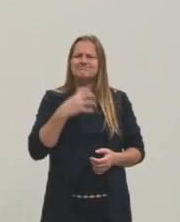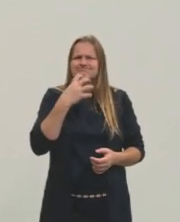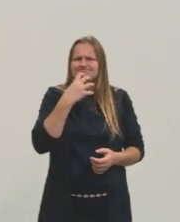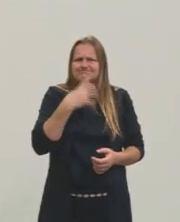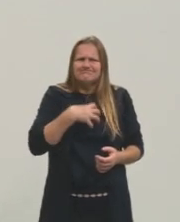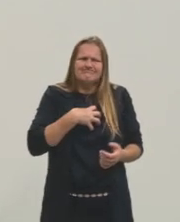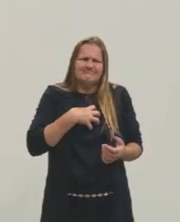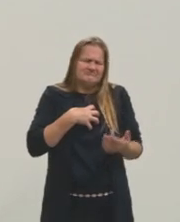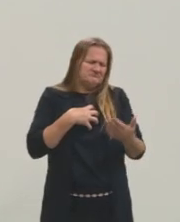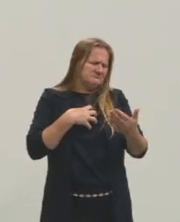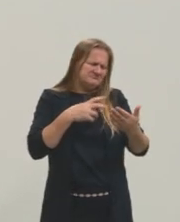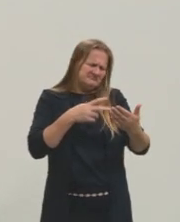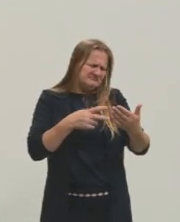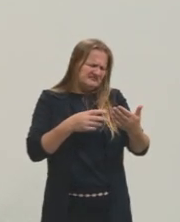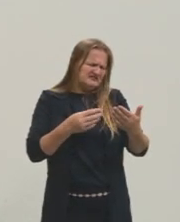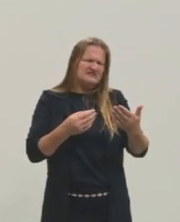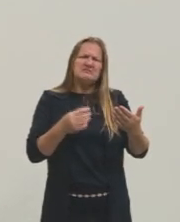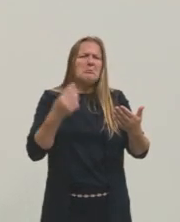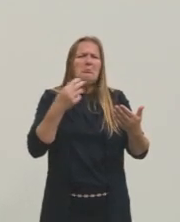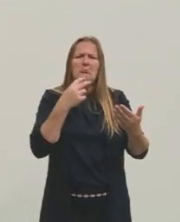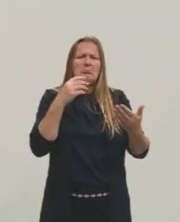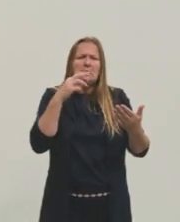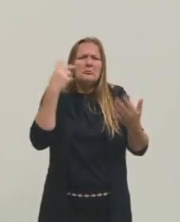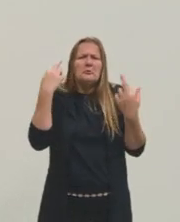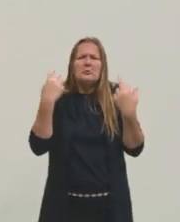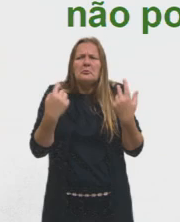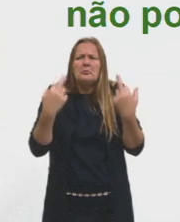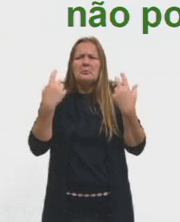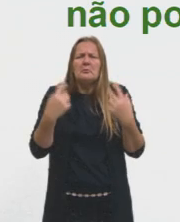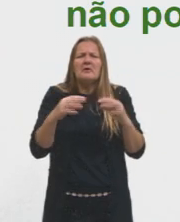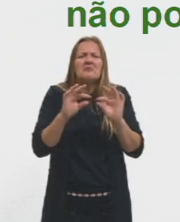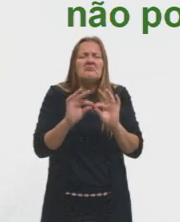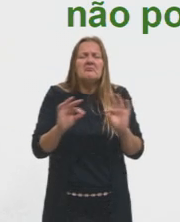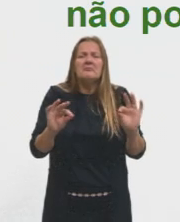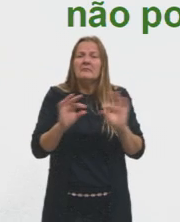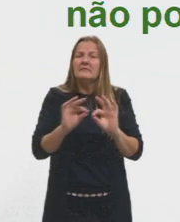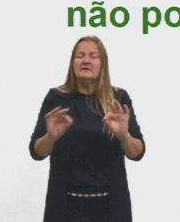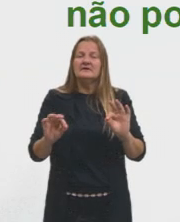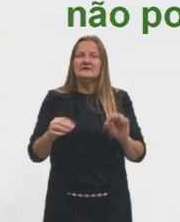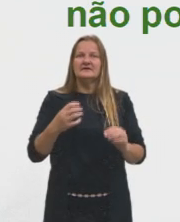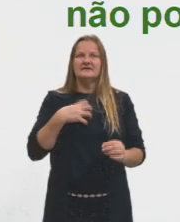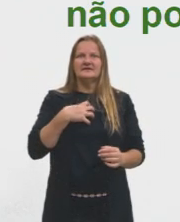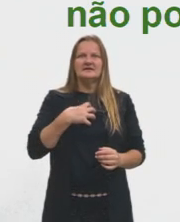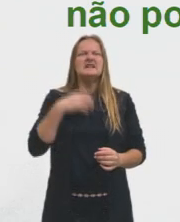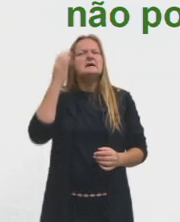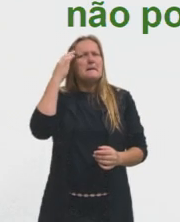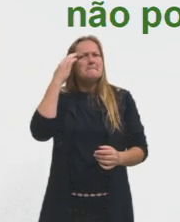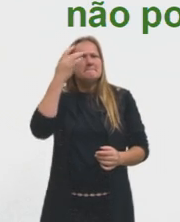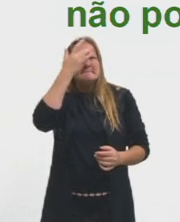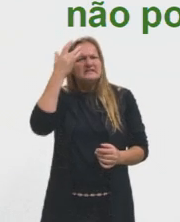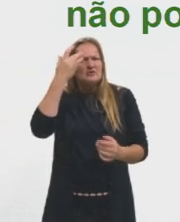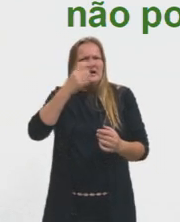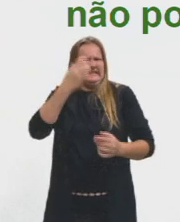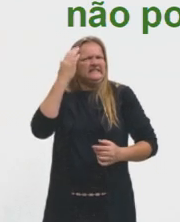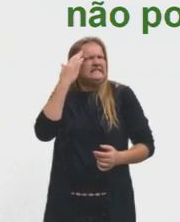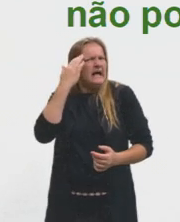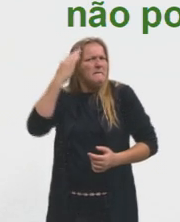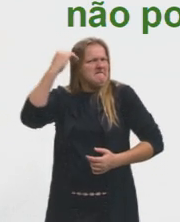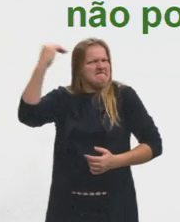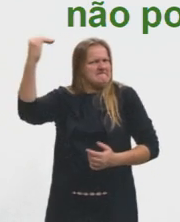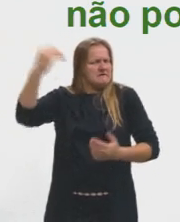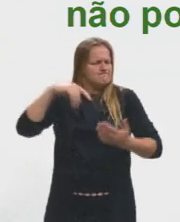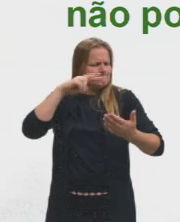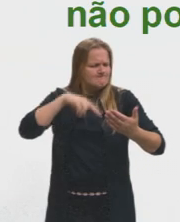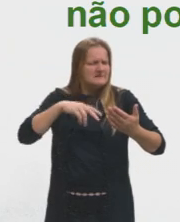a pessoa não vai ter aquele não vai olhar para aquele texto e pensar esse cara sabe do que ele está falando ele